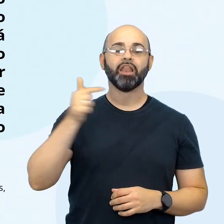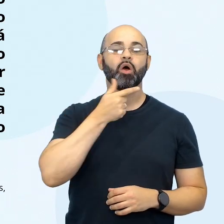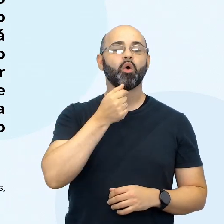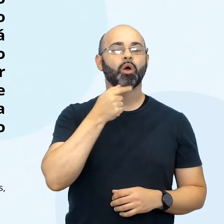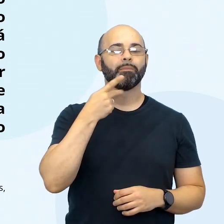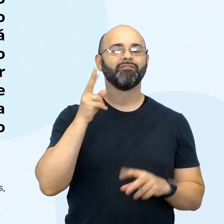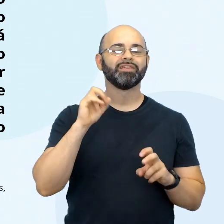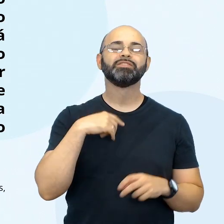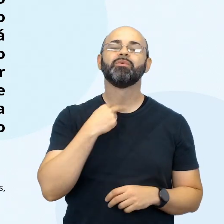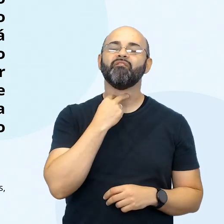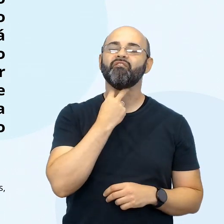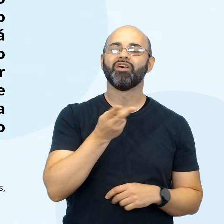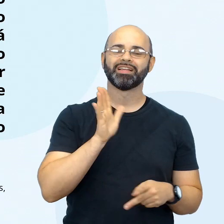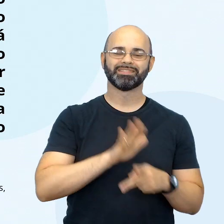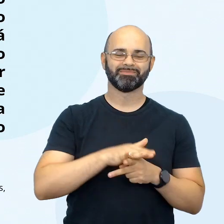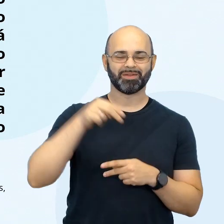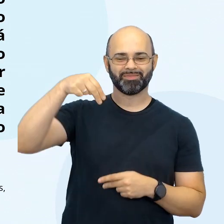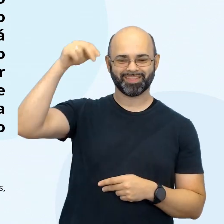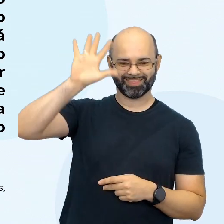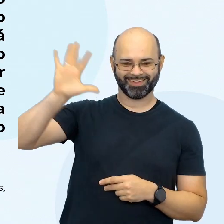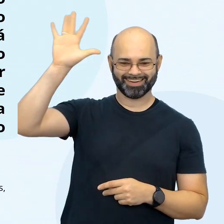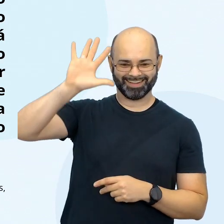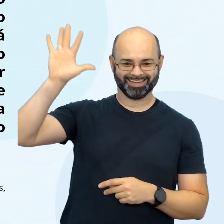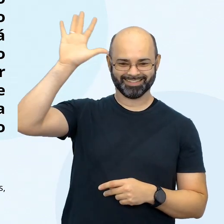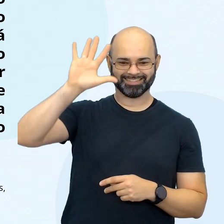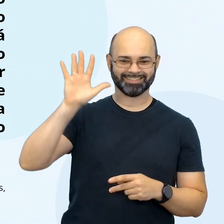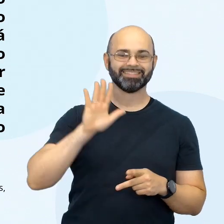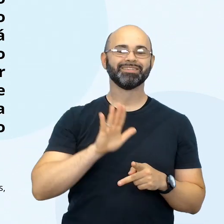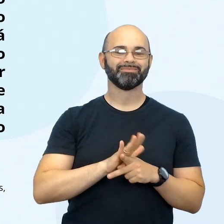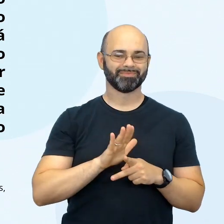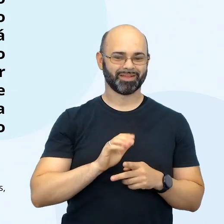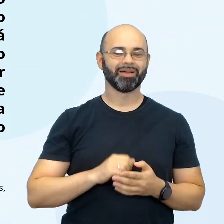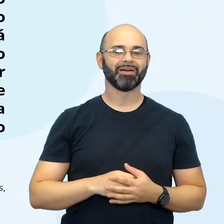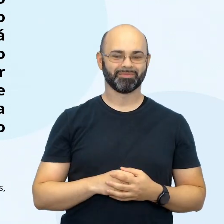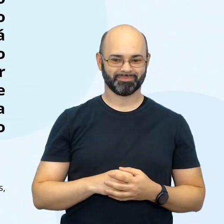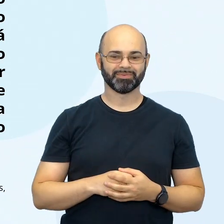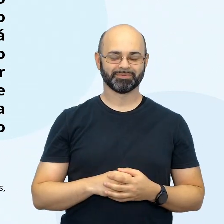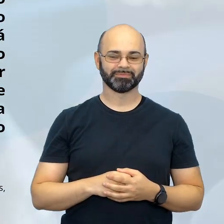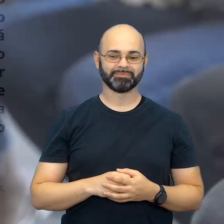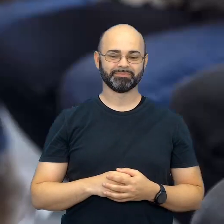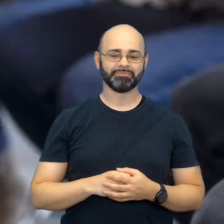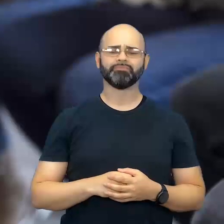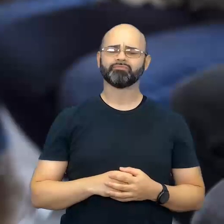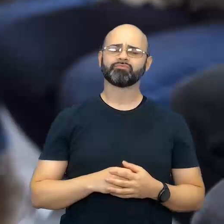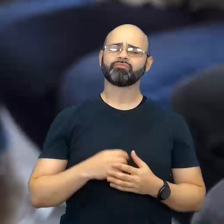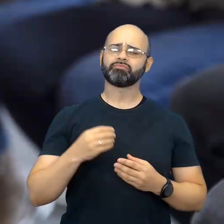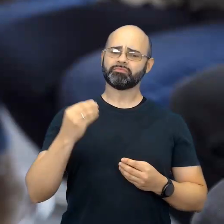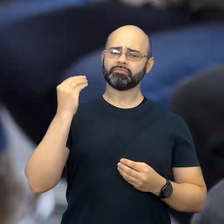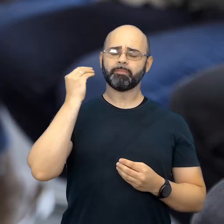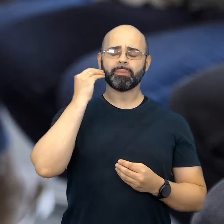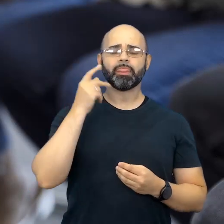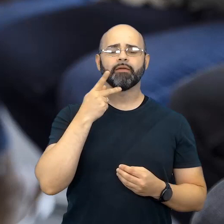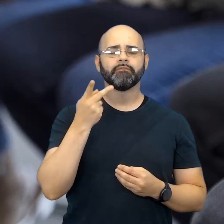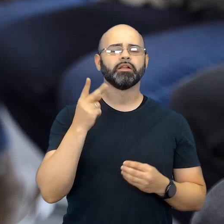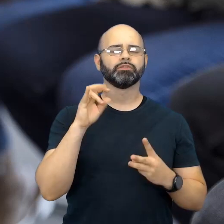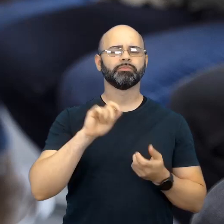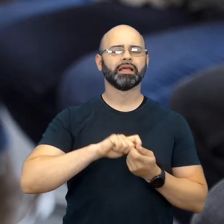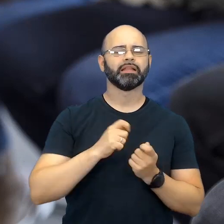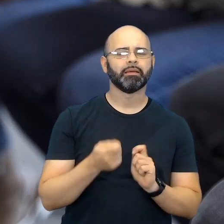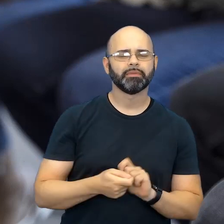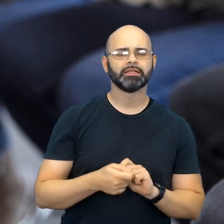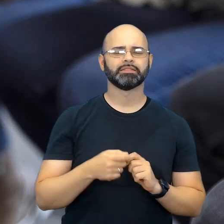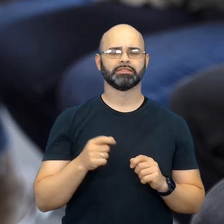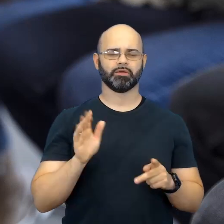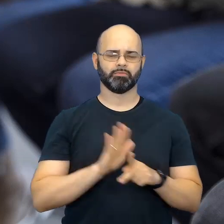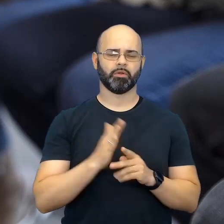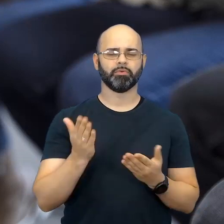com sotaque nordestino, né? Ele colocou lá o chapéu de Sim. nordestino e falava com sotaque nordestino, falando sobre a adaptação da